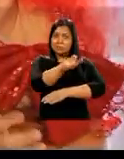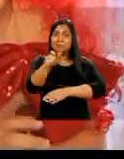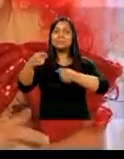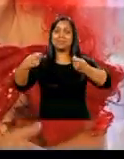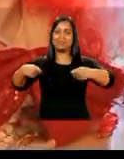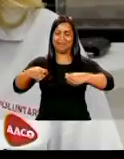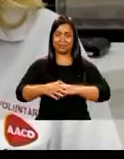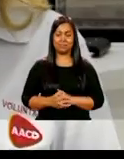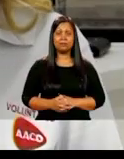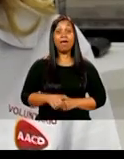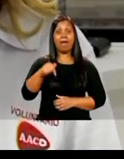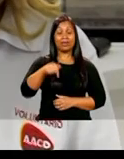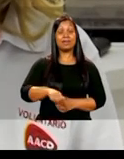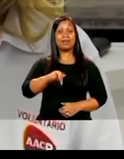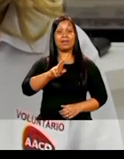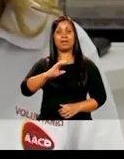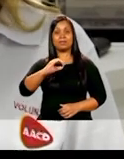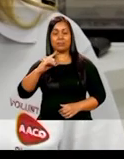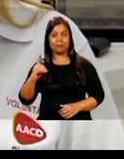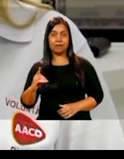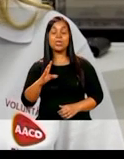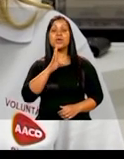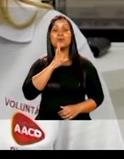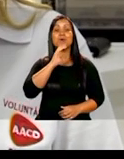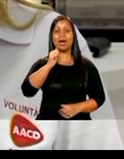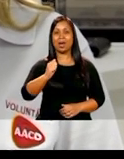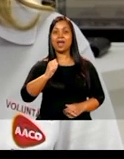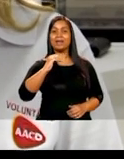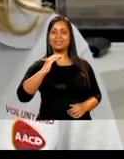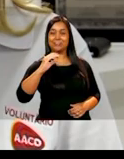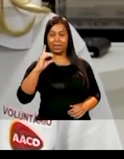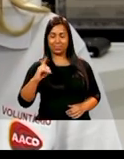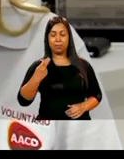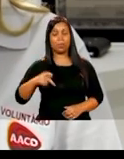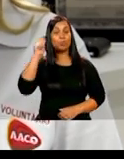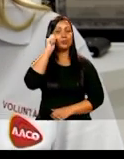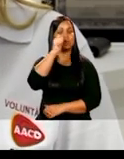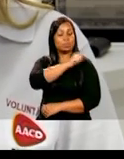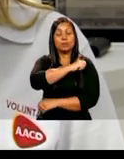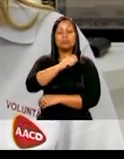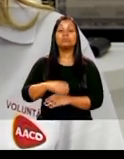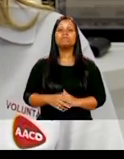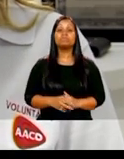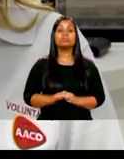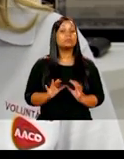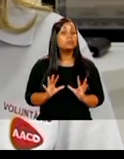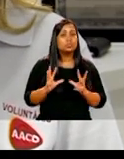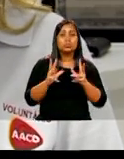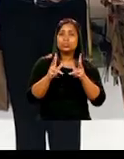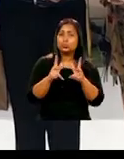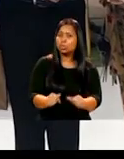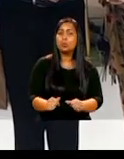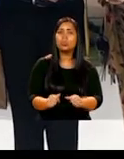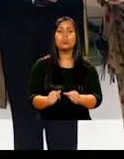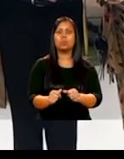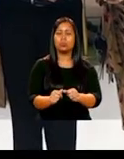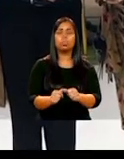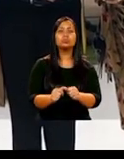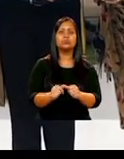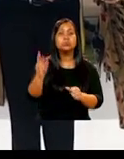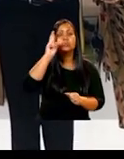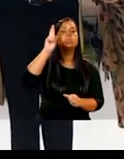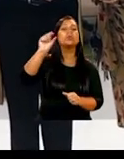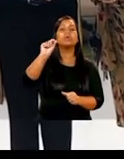mais precisa. Aqui na RCD, né, que é conhecida como ACD Rio Preto, toda a gestão é feita